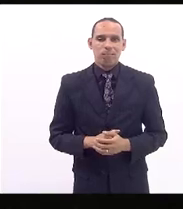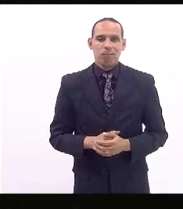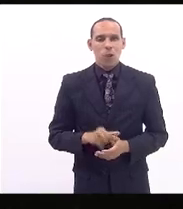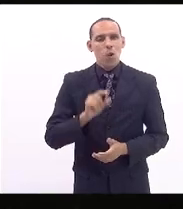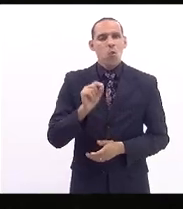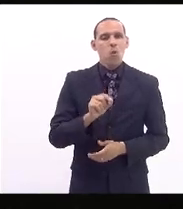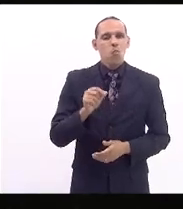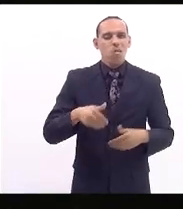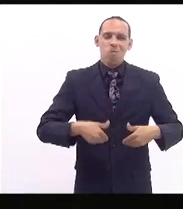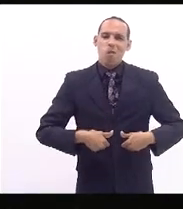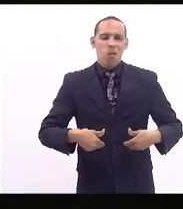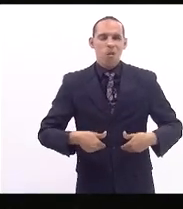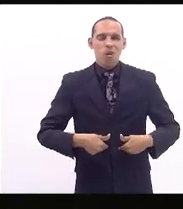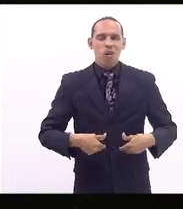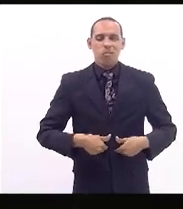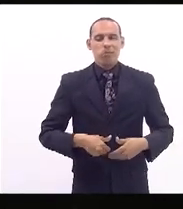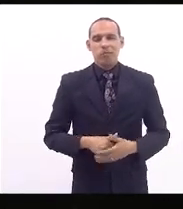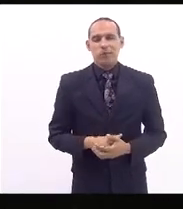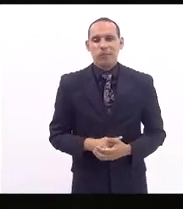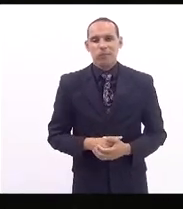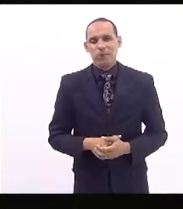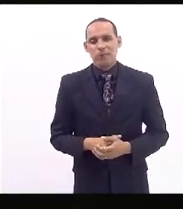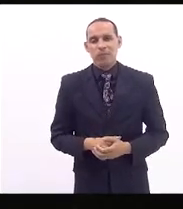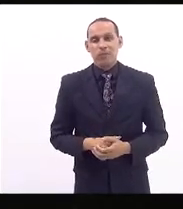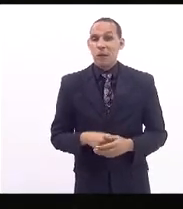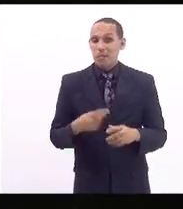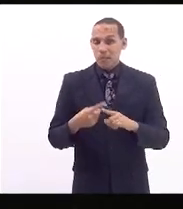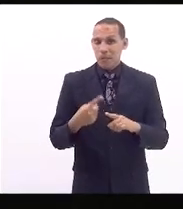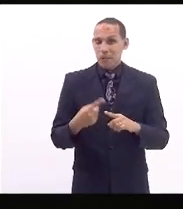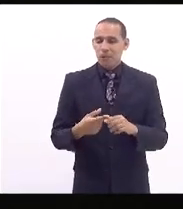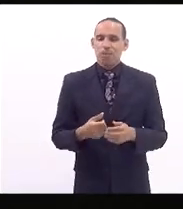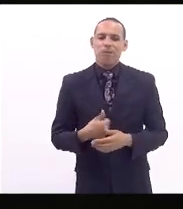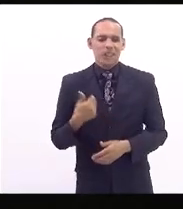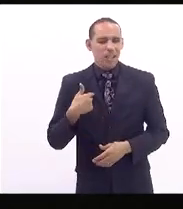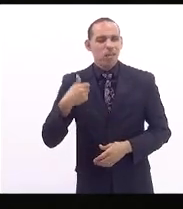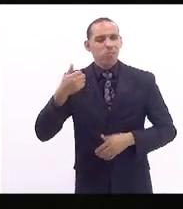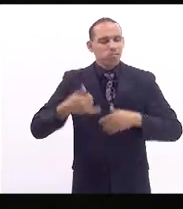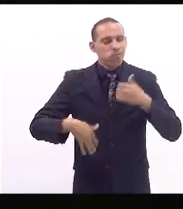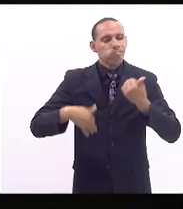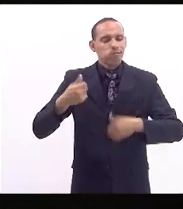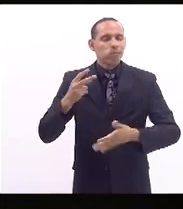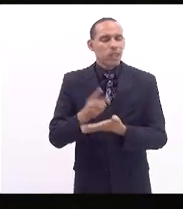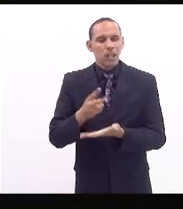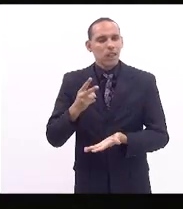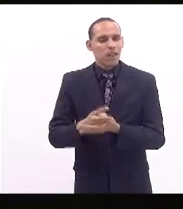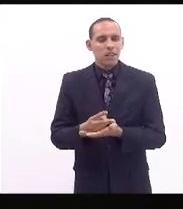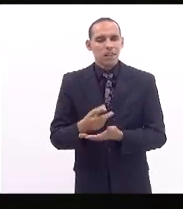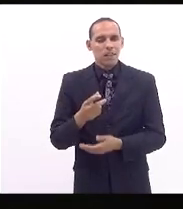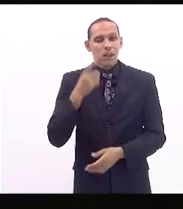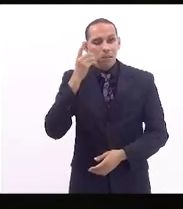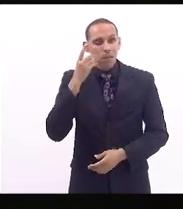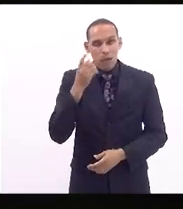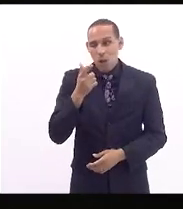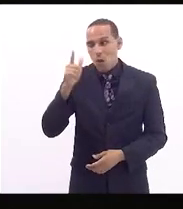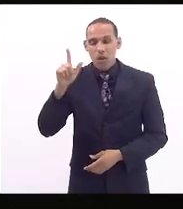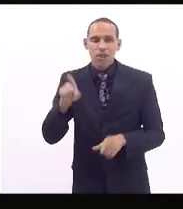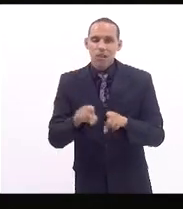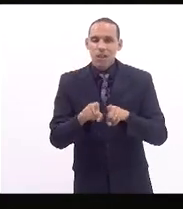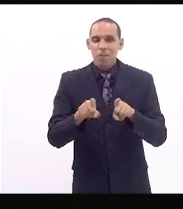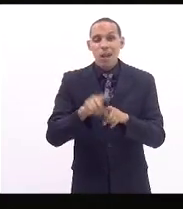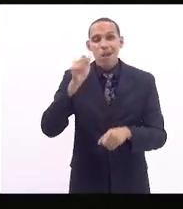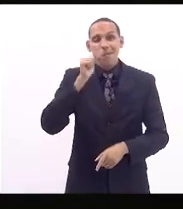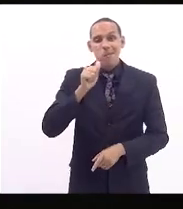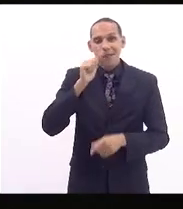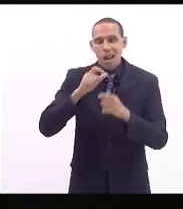da insegurança alimentar e da fome até porque eu sempre digo aqui outras deputadas também as mulheres